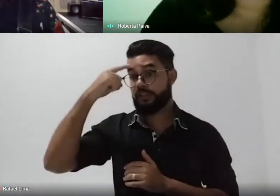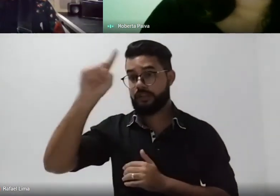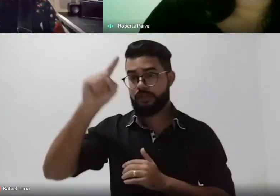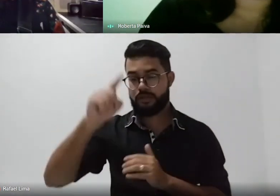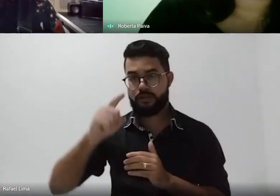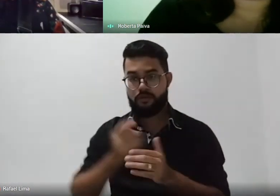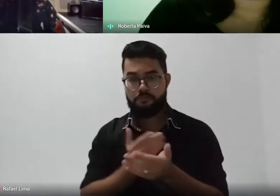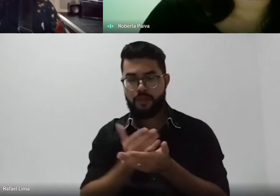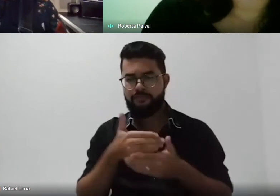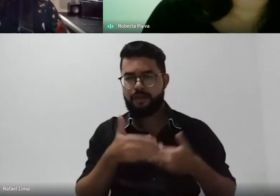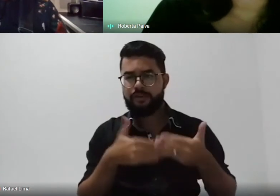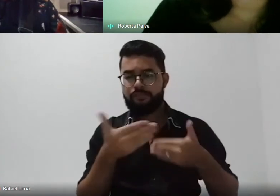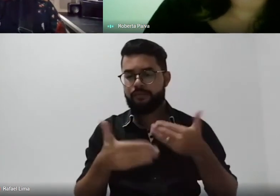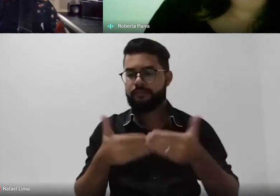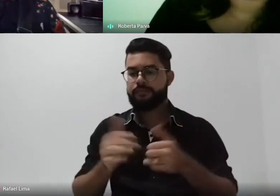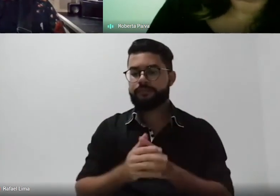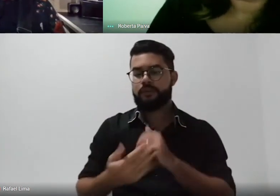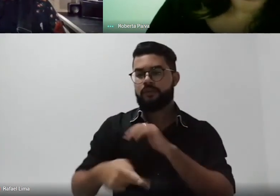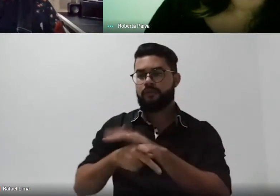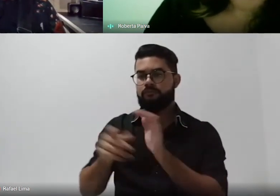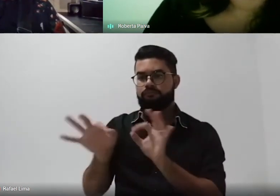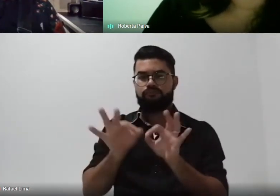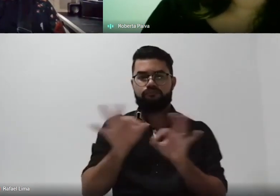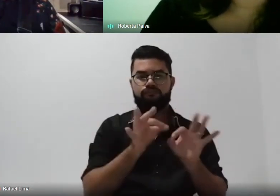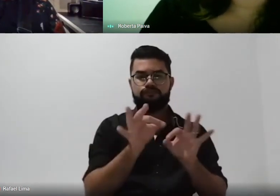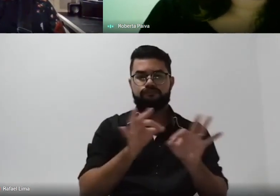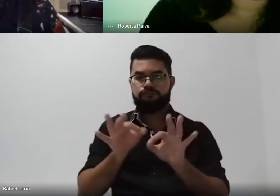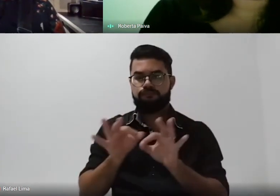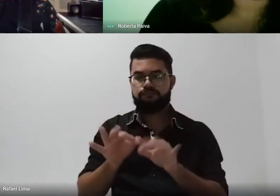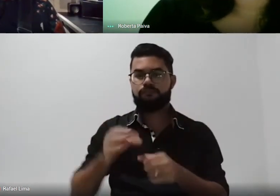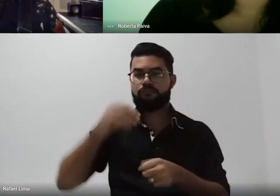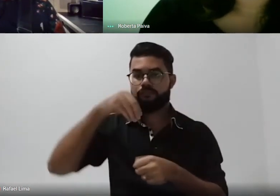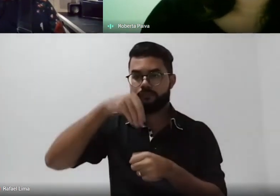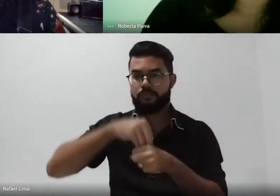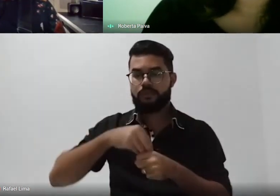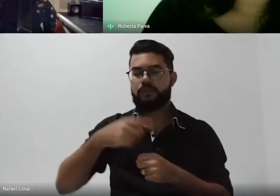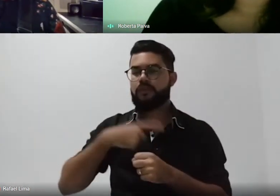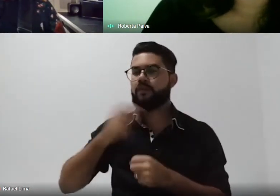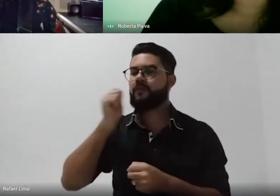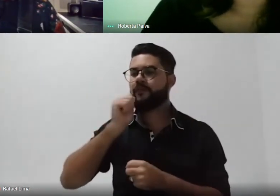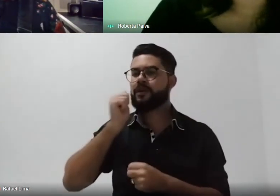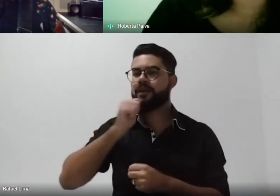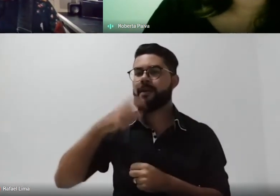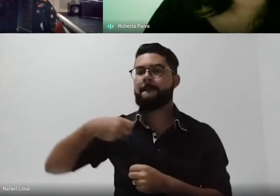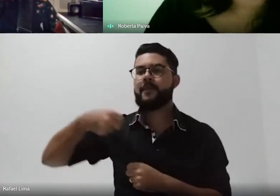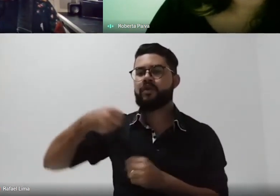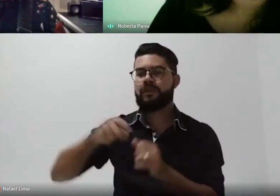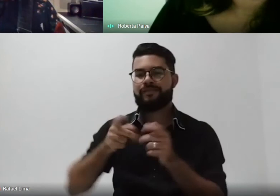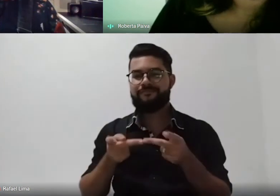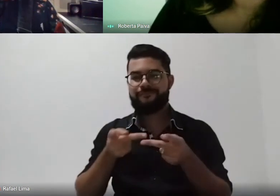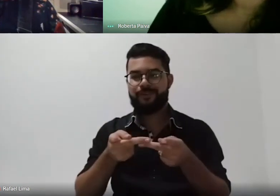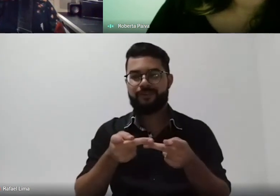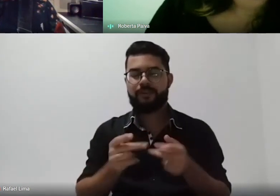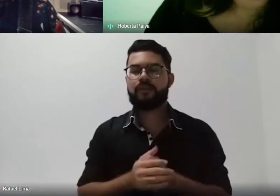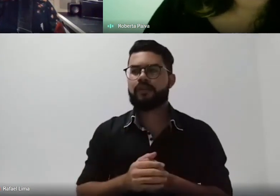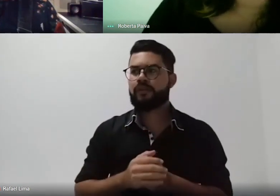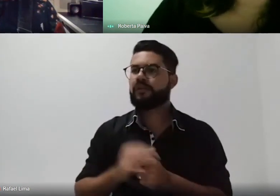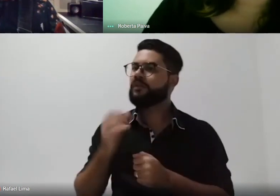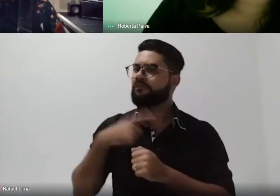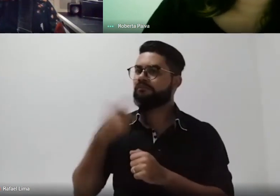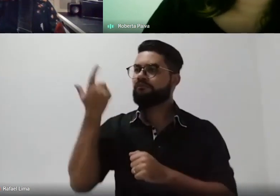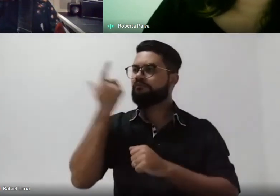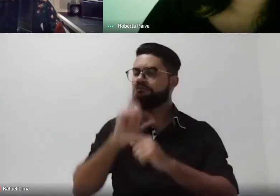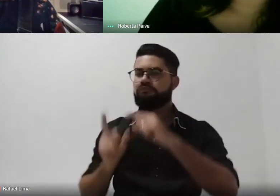resultado dessa análise está no TCC da nossa bolsista, né, que teve excelentes resultados de pessoas que